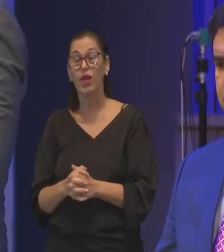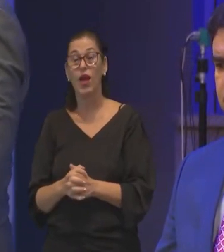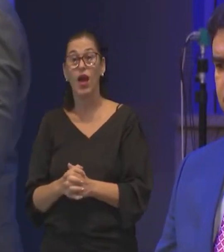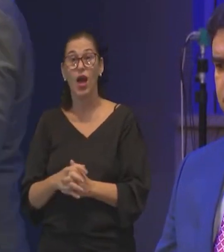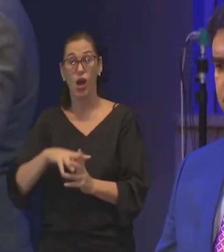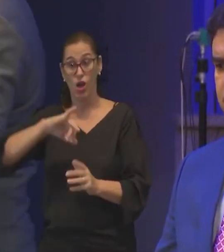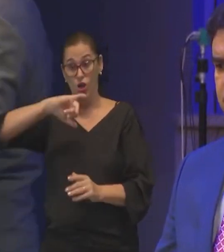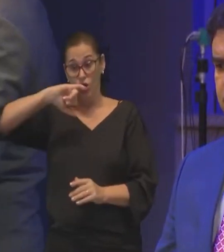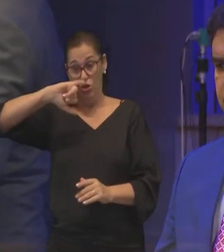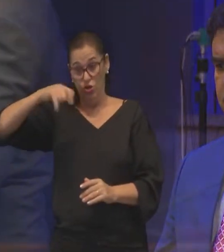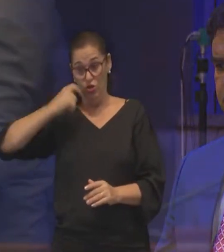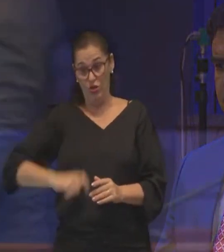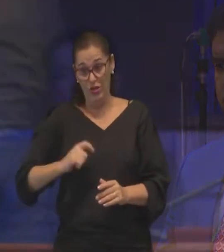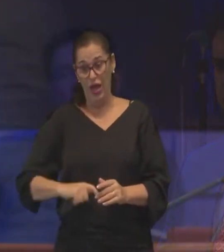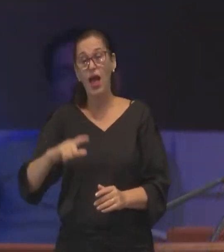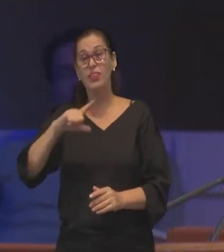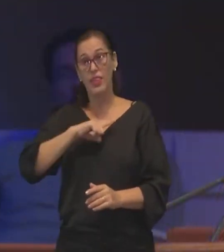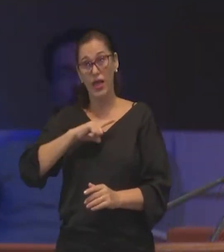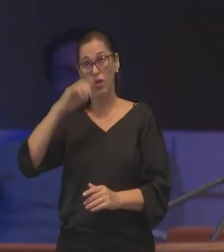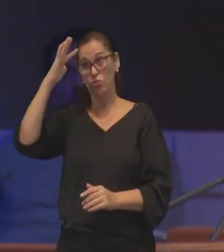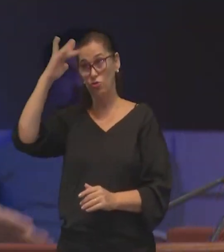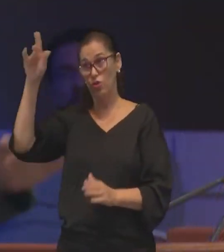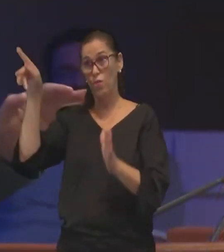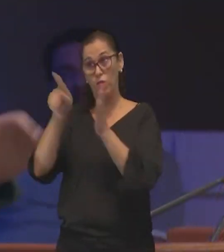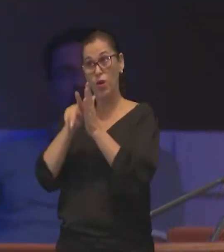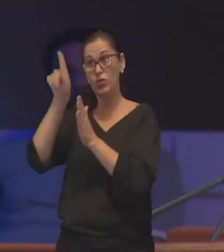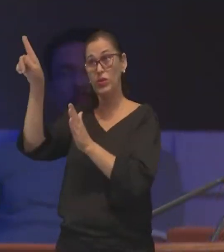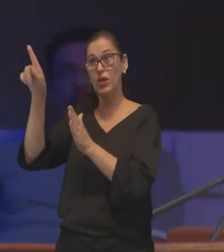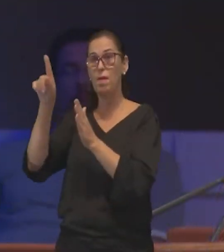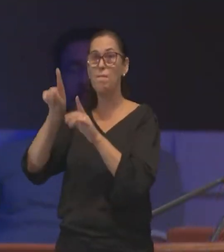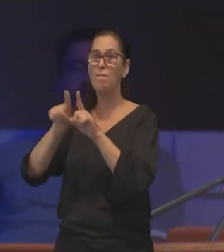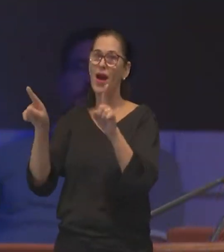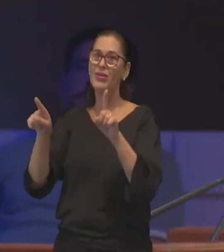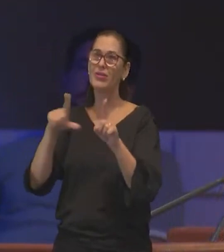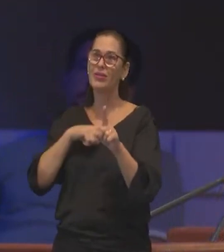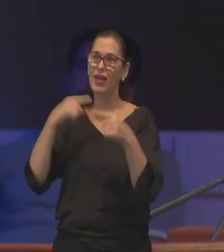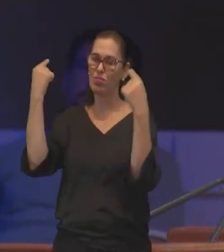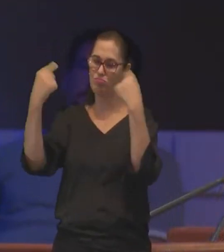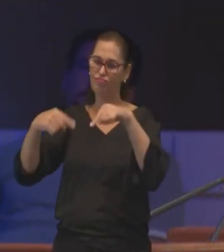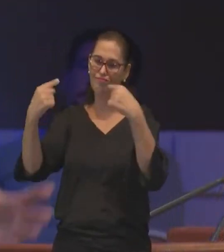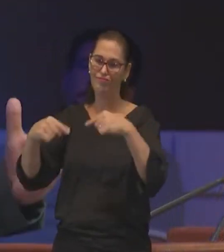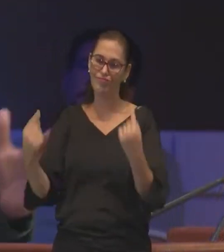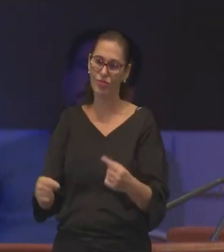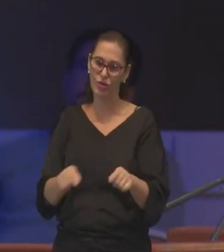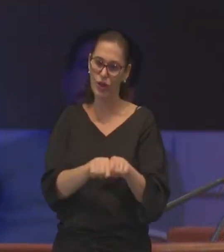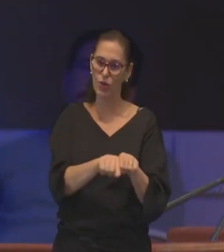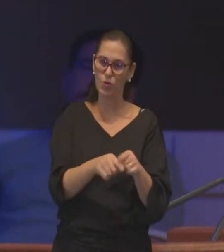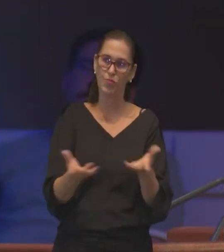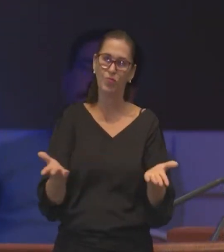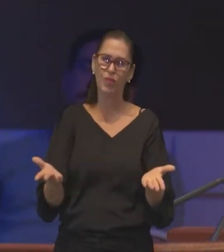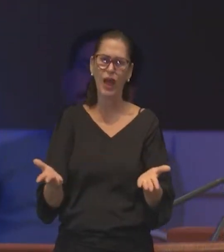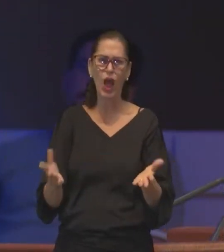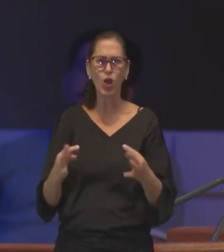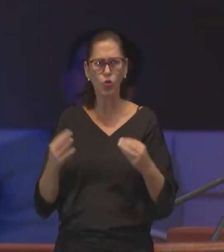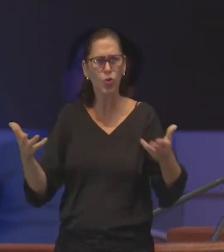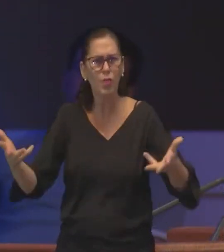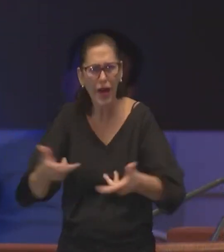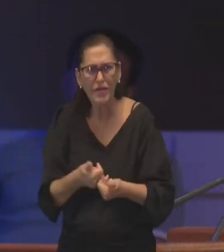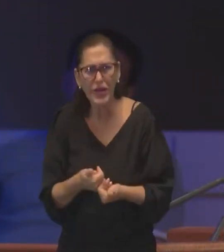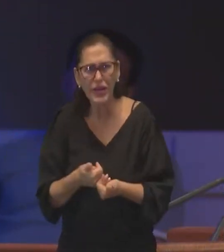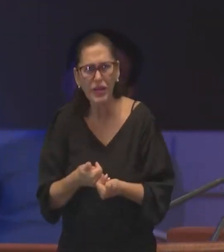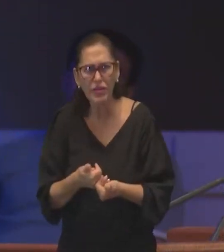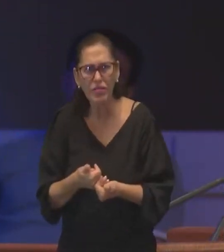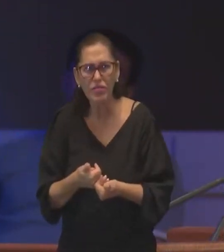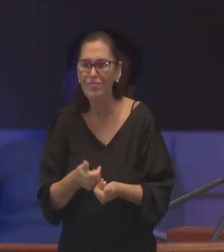Deus, mas ele tem a oposição dos seus irmãos. Nunca acontece 100% as mil maravilhas, né, meus irmãos? Sempre tem